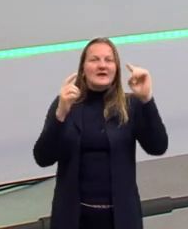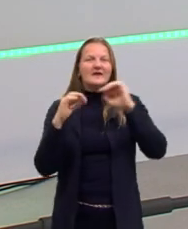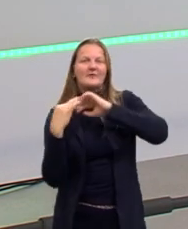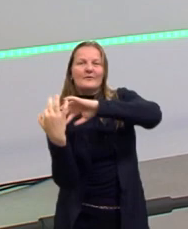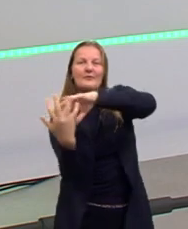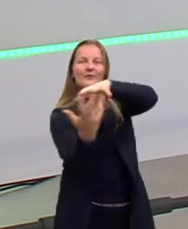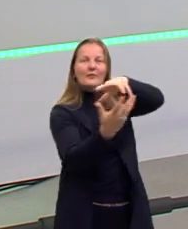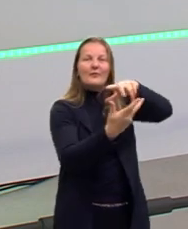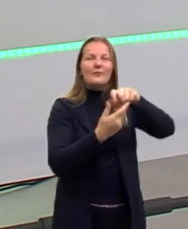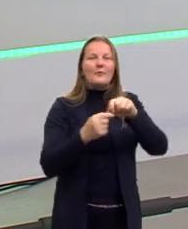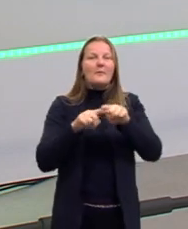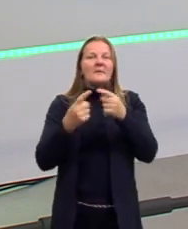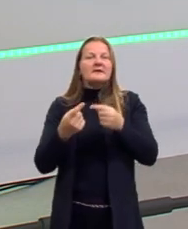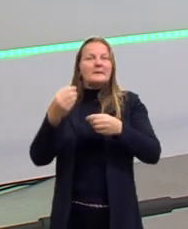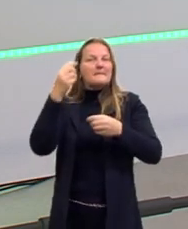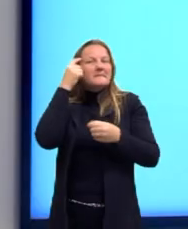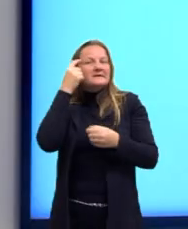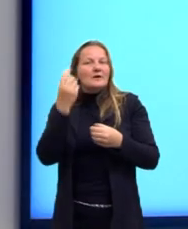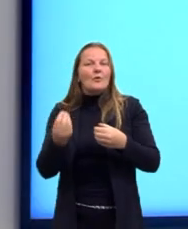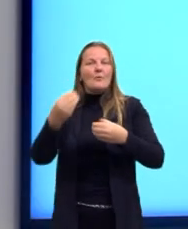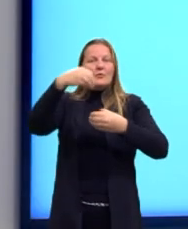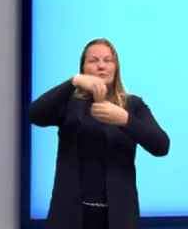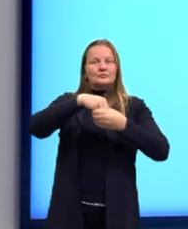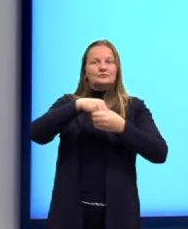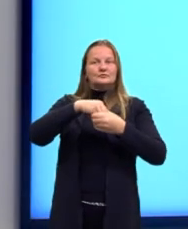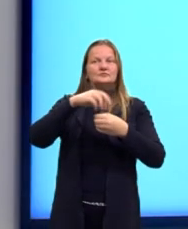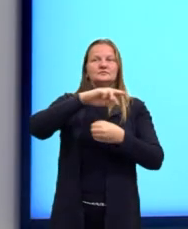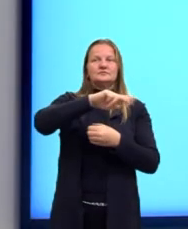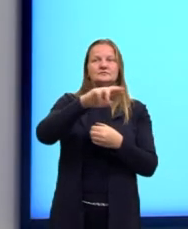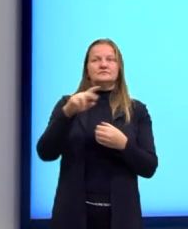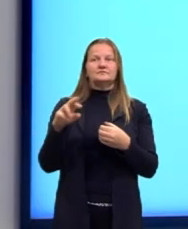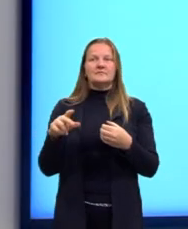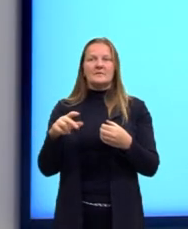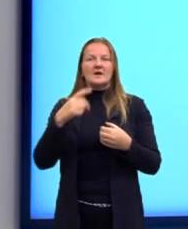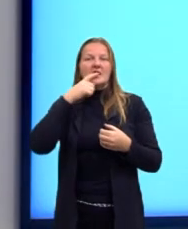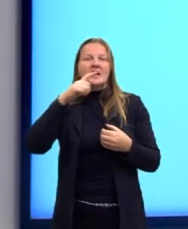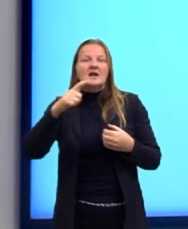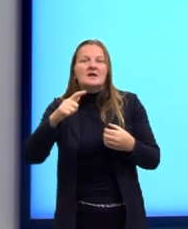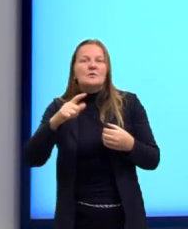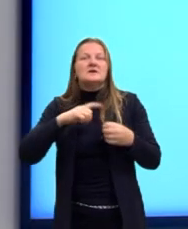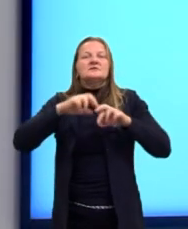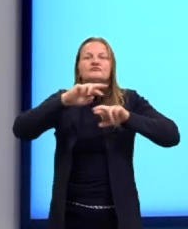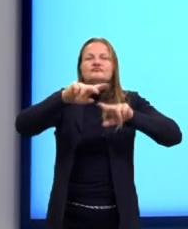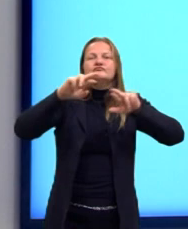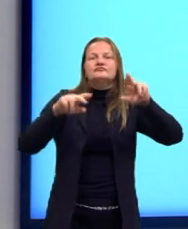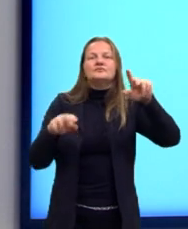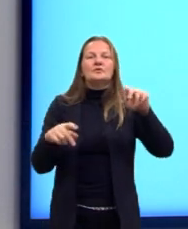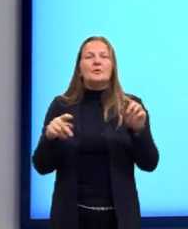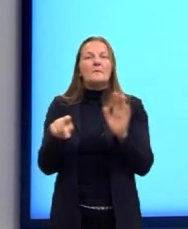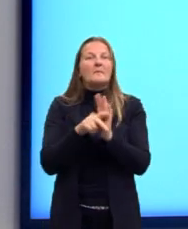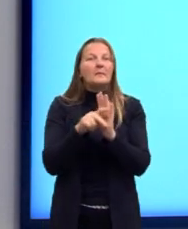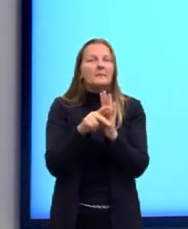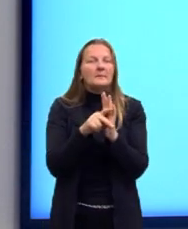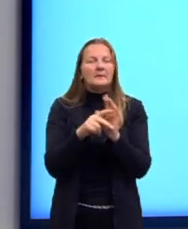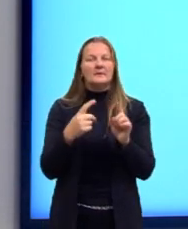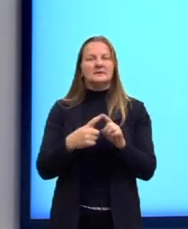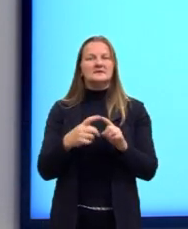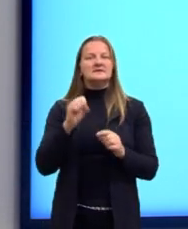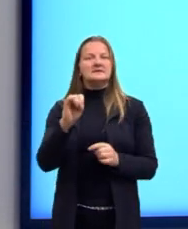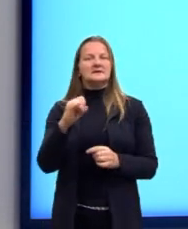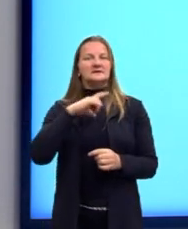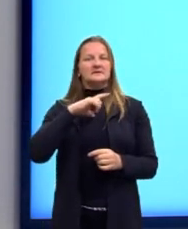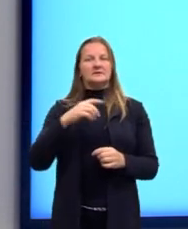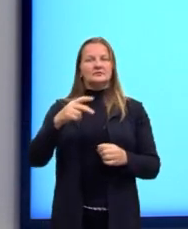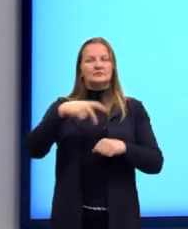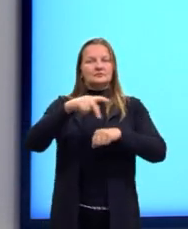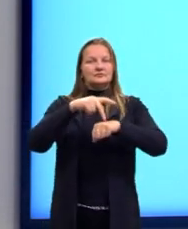a nossa ideia é pensar né se essas diferentes línguas elas são diferentes por si só se a gente tem